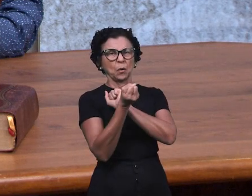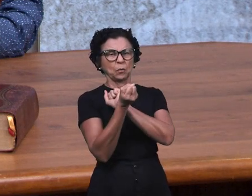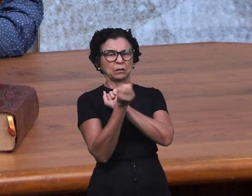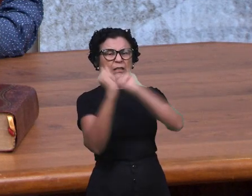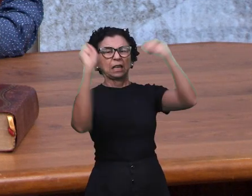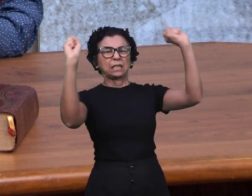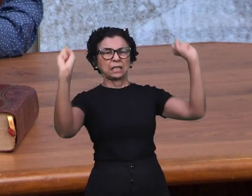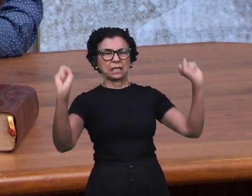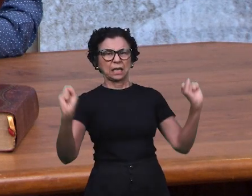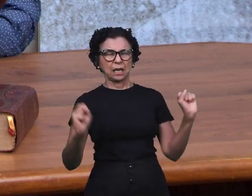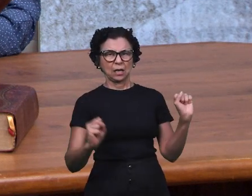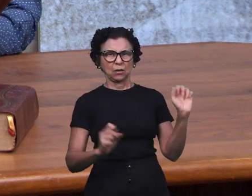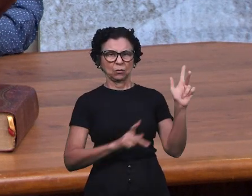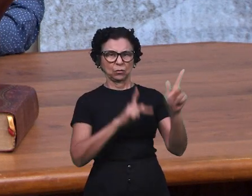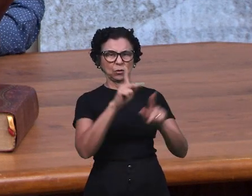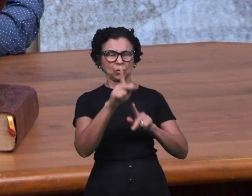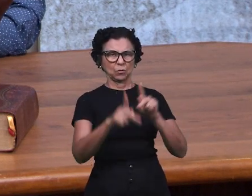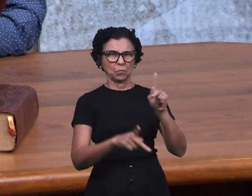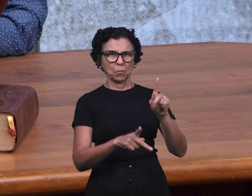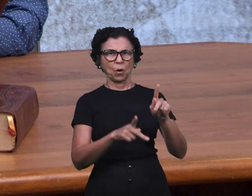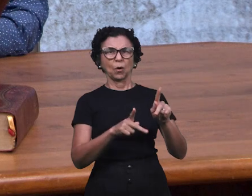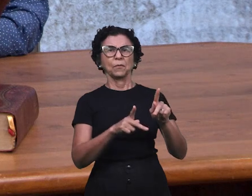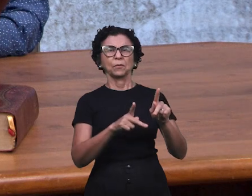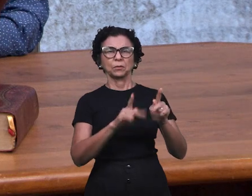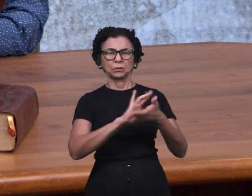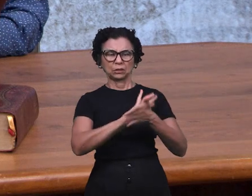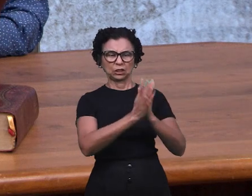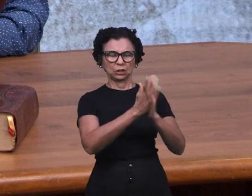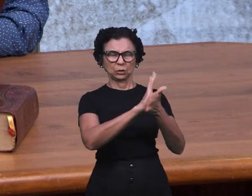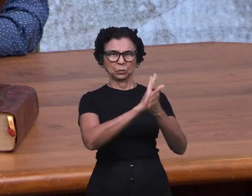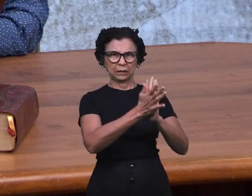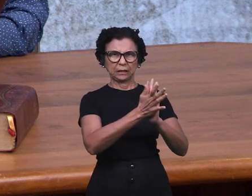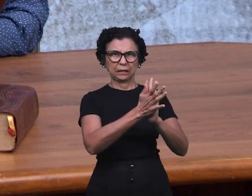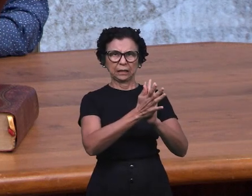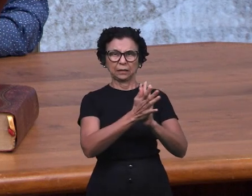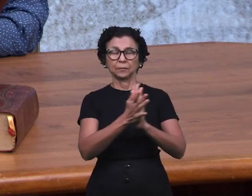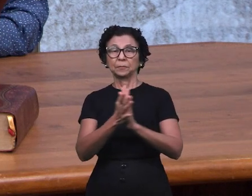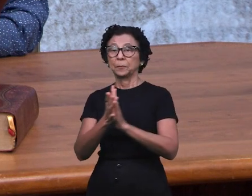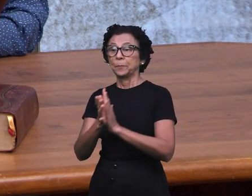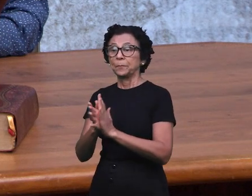que multiplicava os nossos mortos. E sucedeu que,